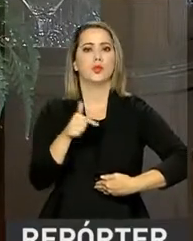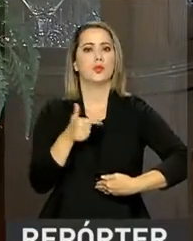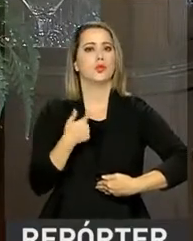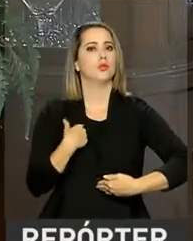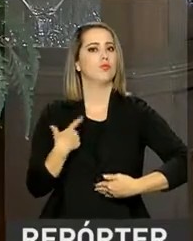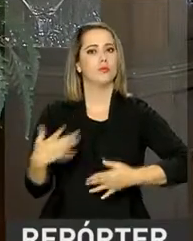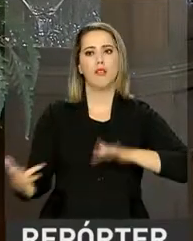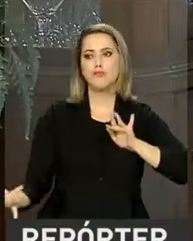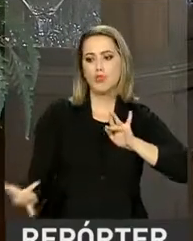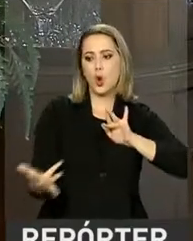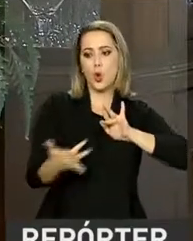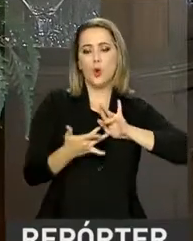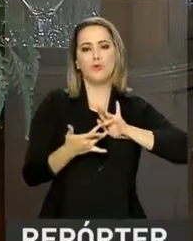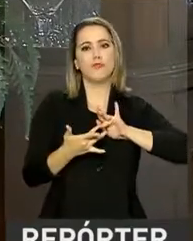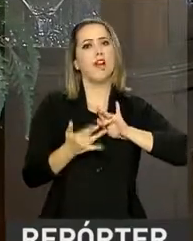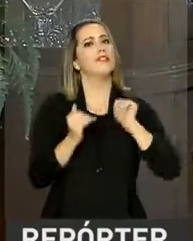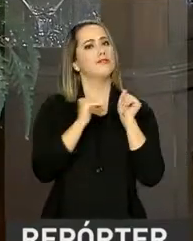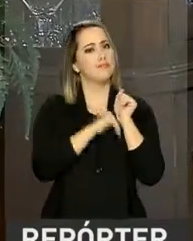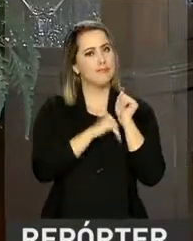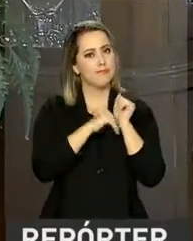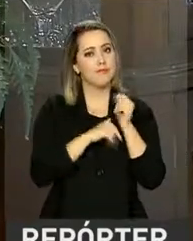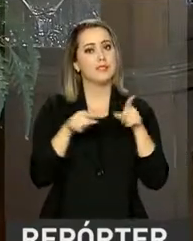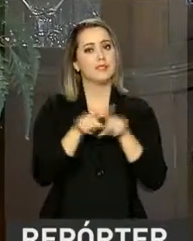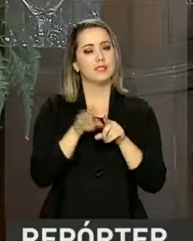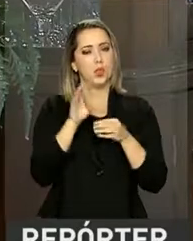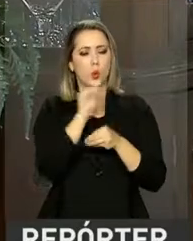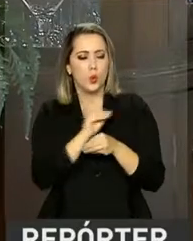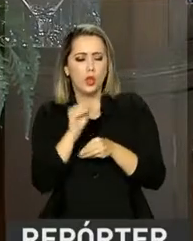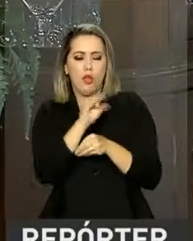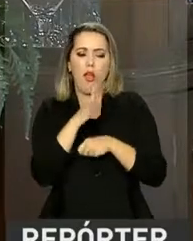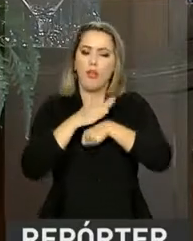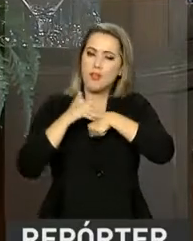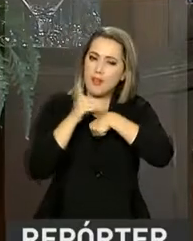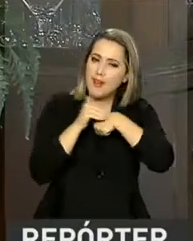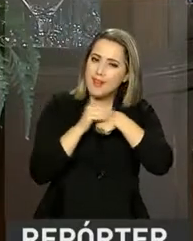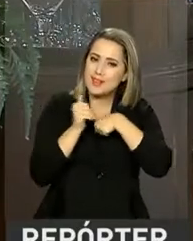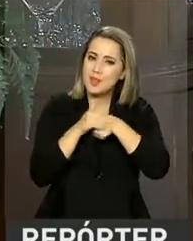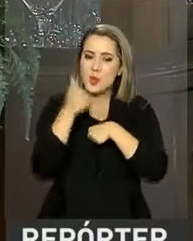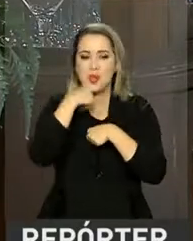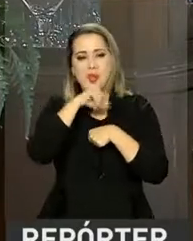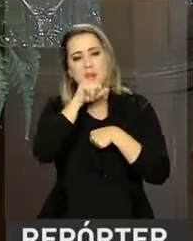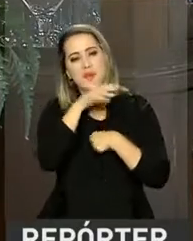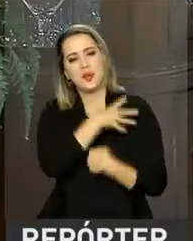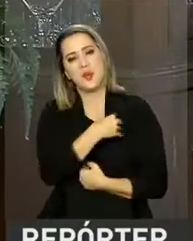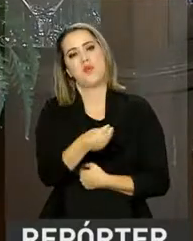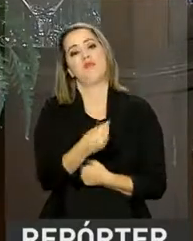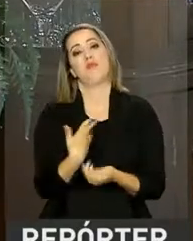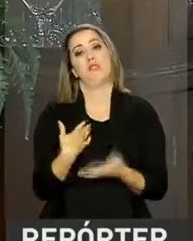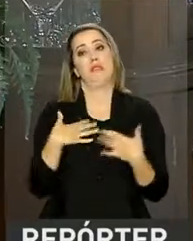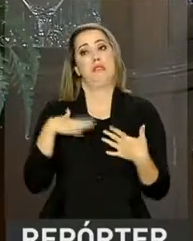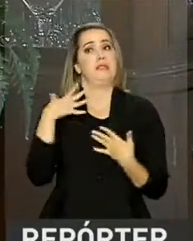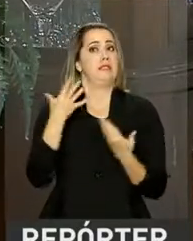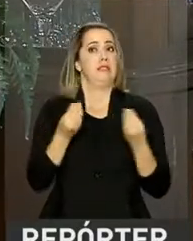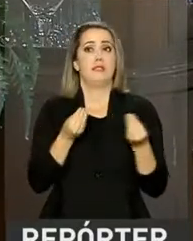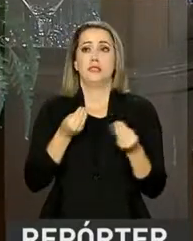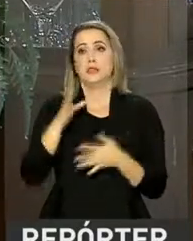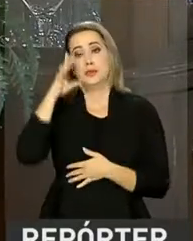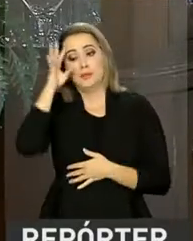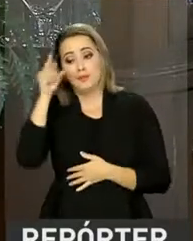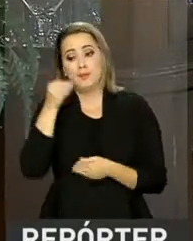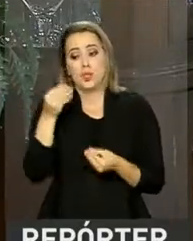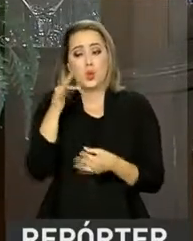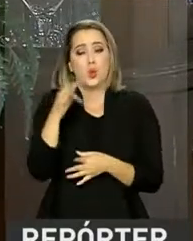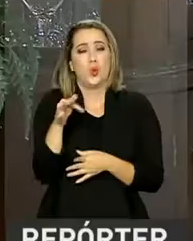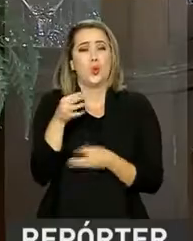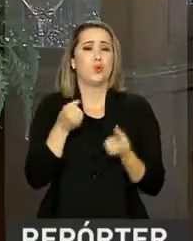mais intimidade e de mais carinho e cuidado da mãe com o filho. E eu não consigo imaginar o que é passar pela